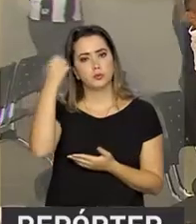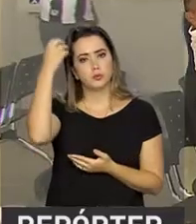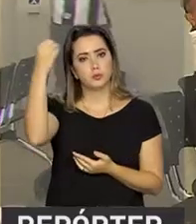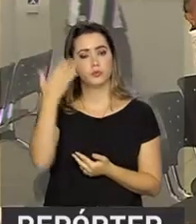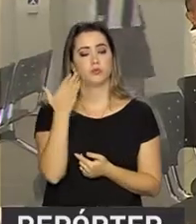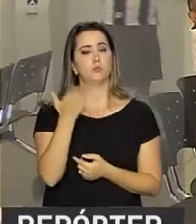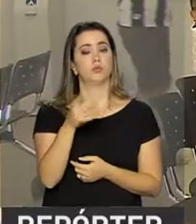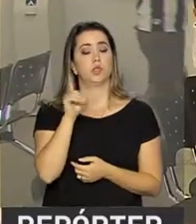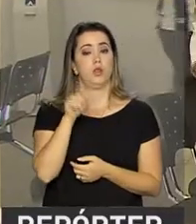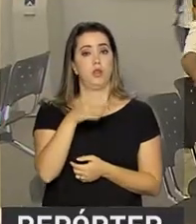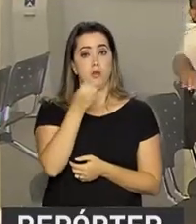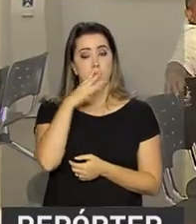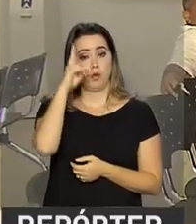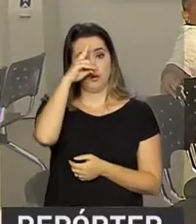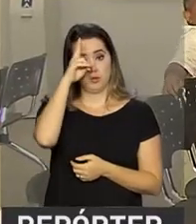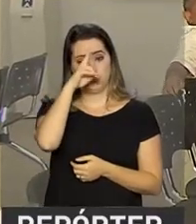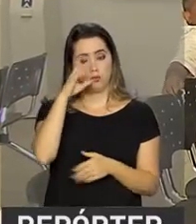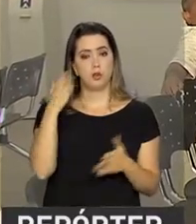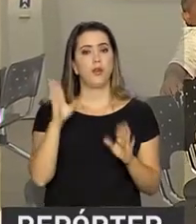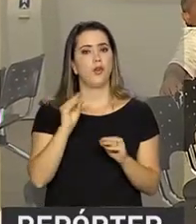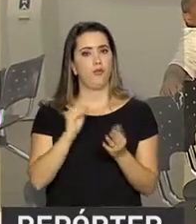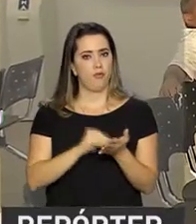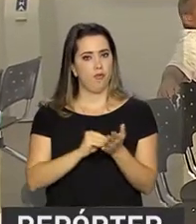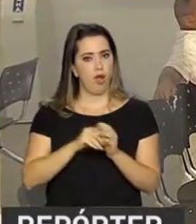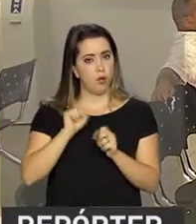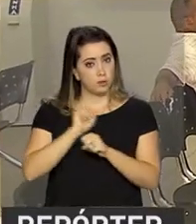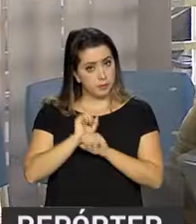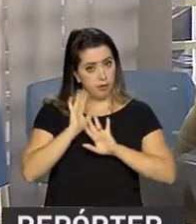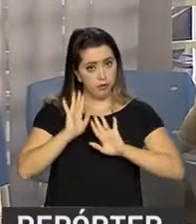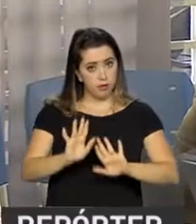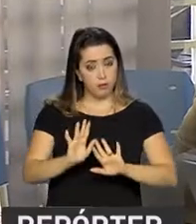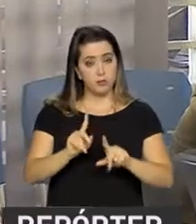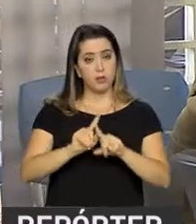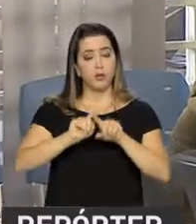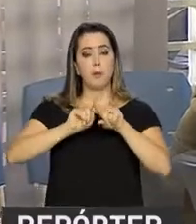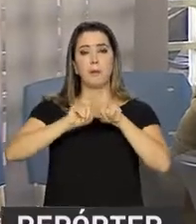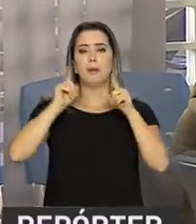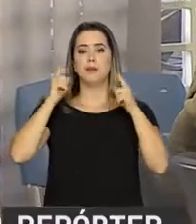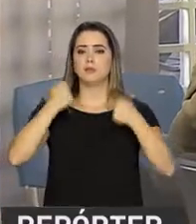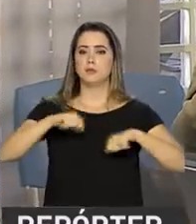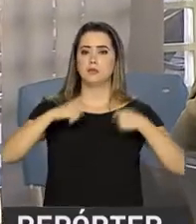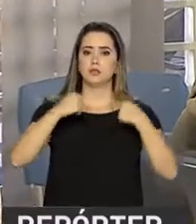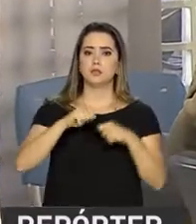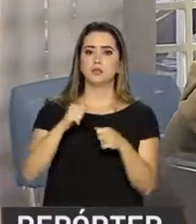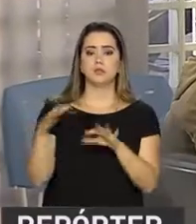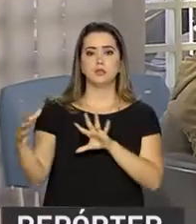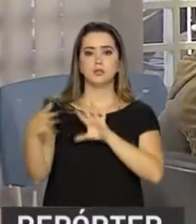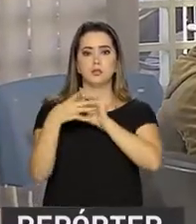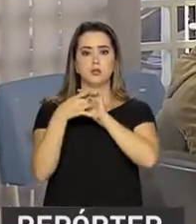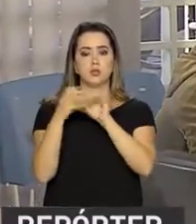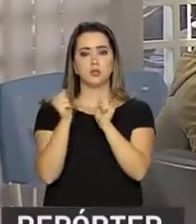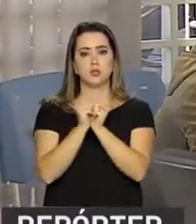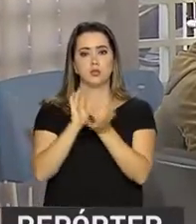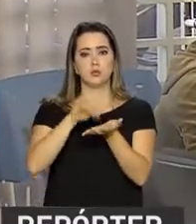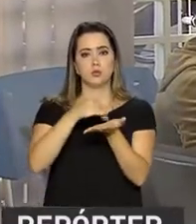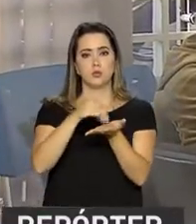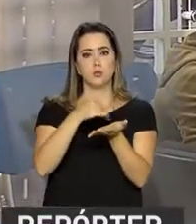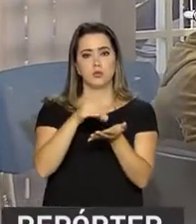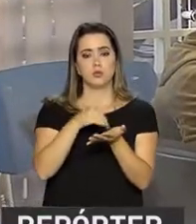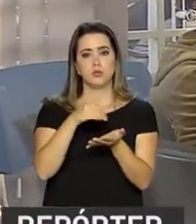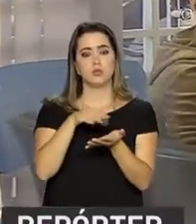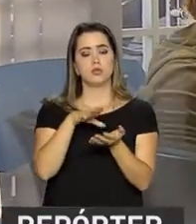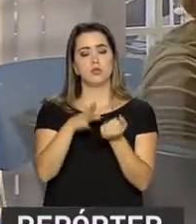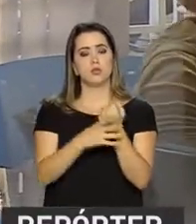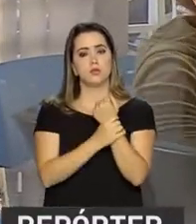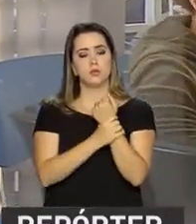é bom lembrar que os cartórios ainda não está emitindo os documentos para isso é preciso que firmem convênios com as secretarias de segurança pública